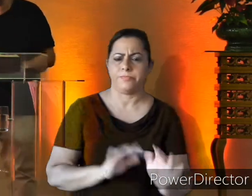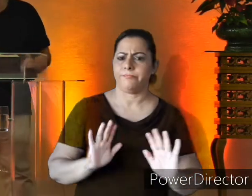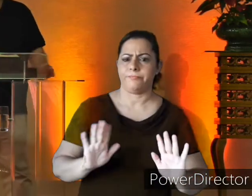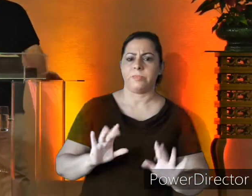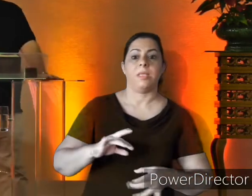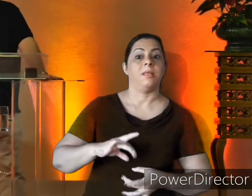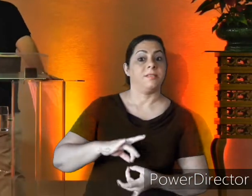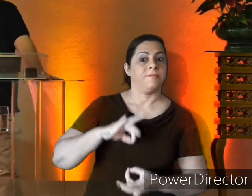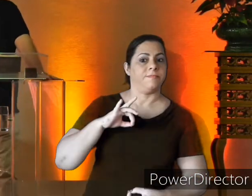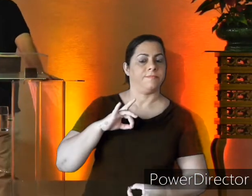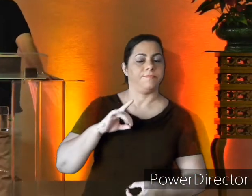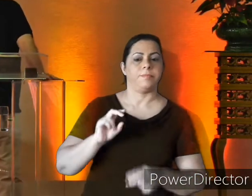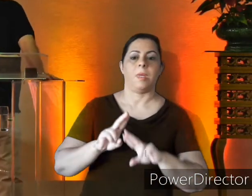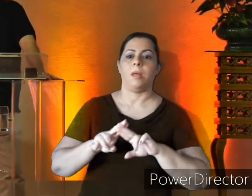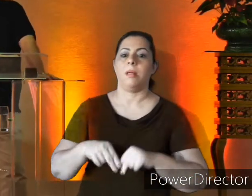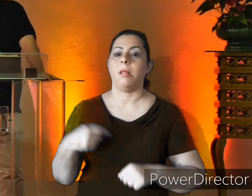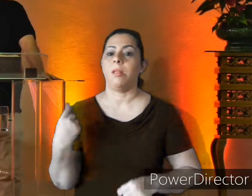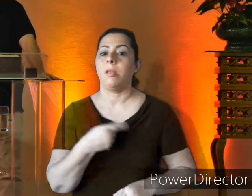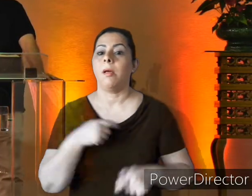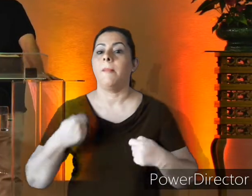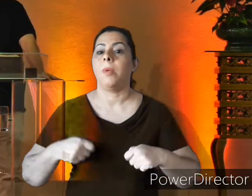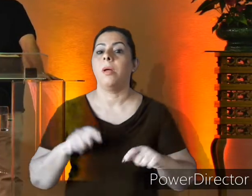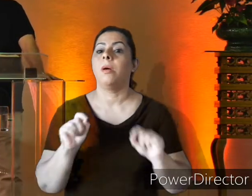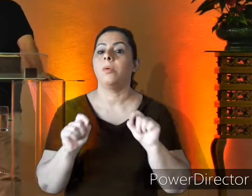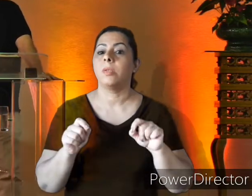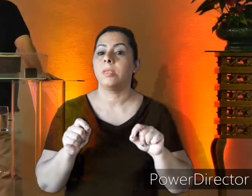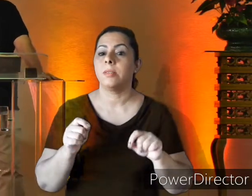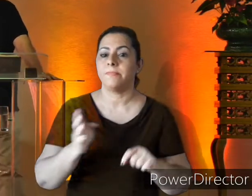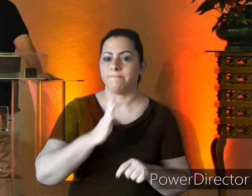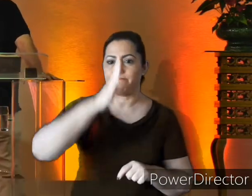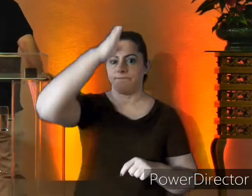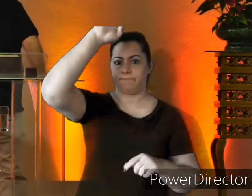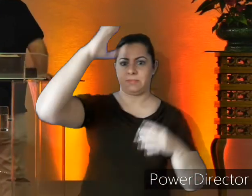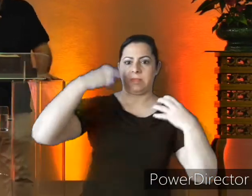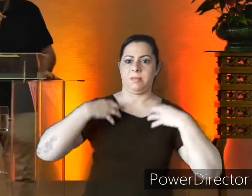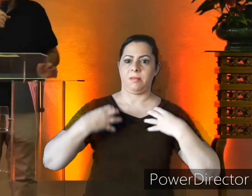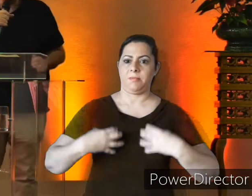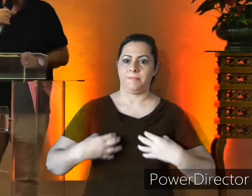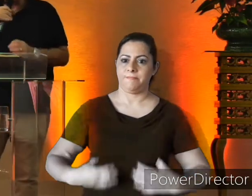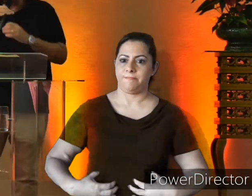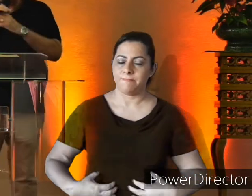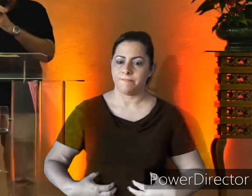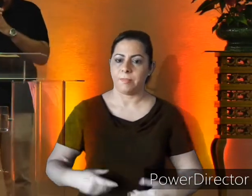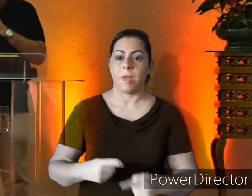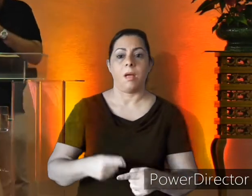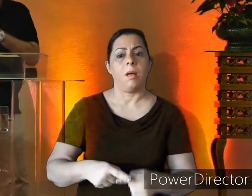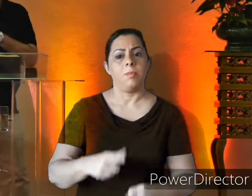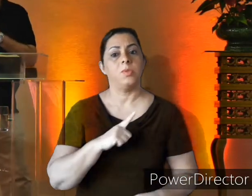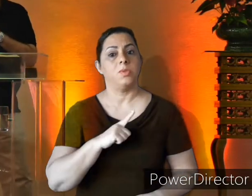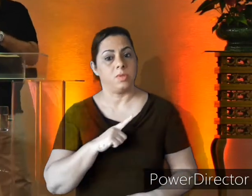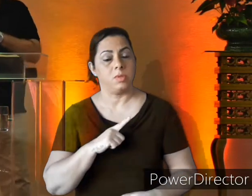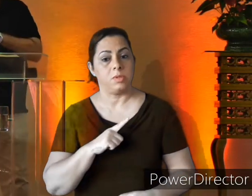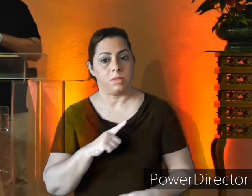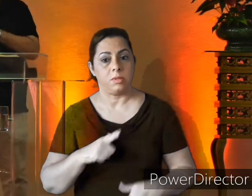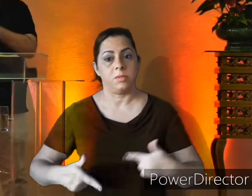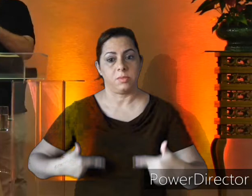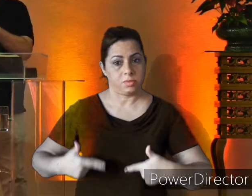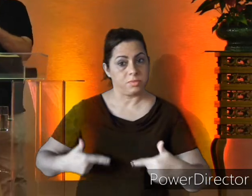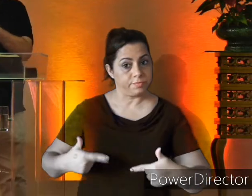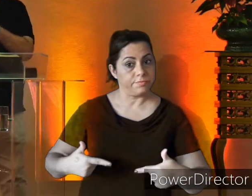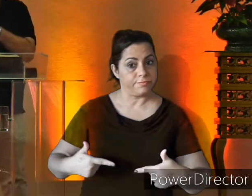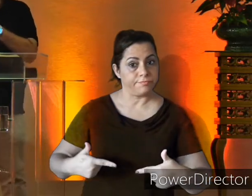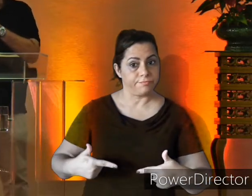devemos estar revestidos do poder de Deus, de toda a armadura de Deus, porque há uma